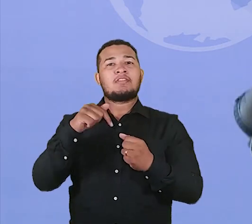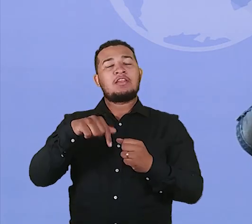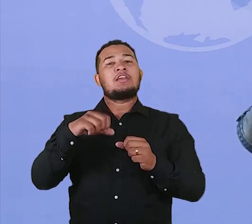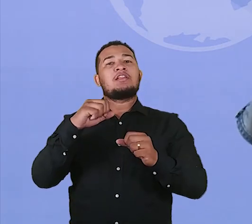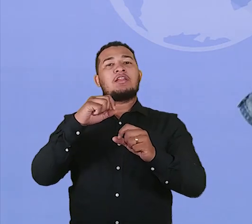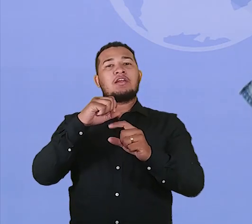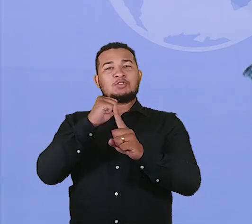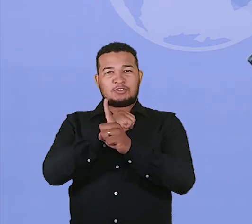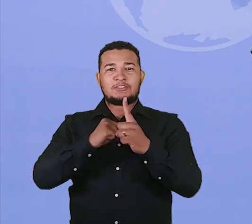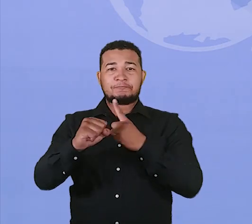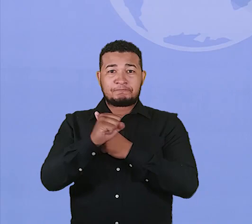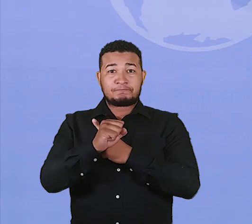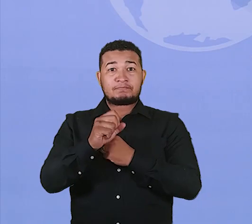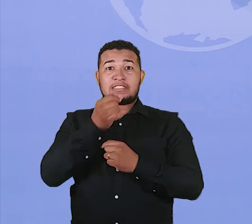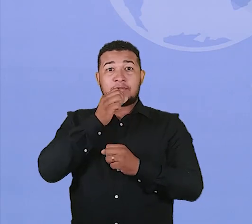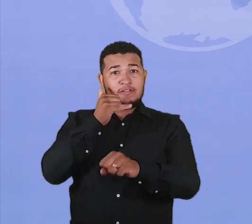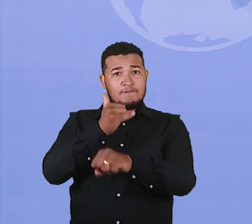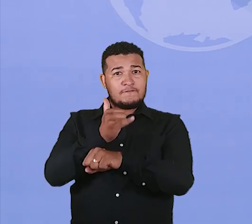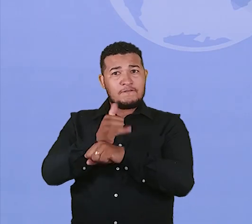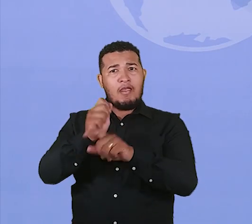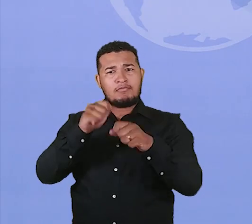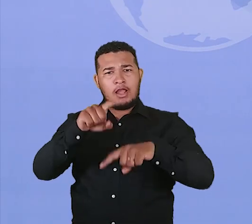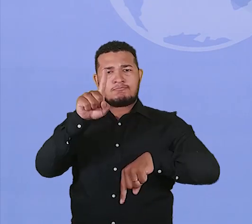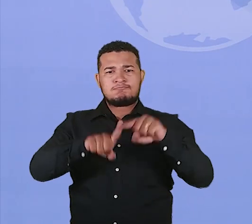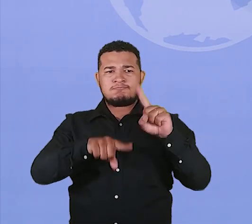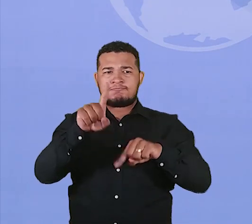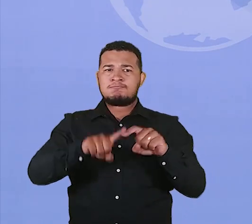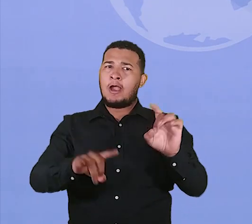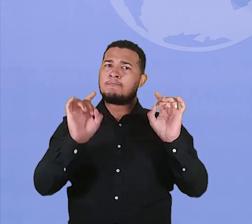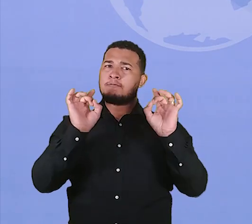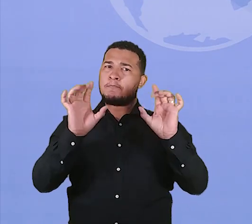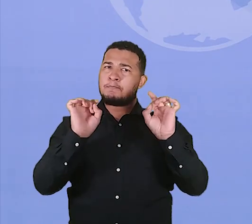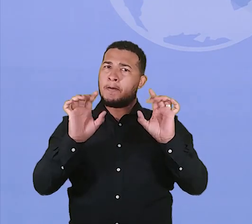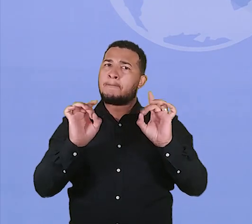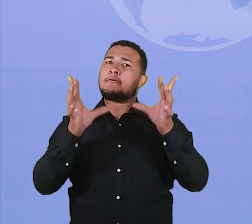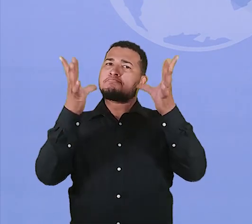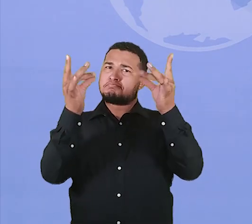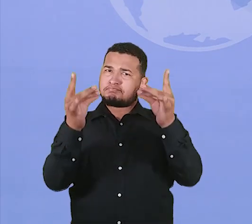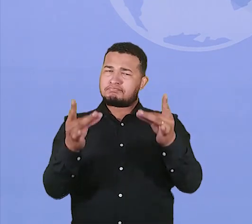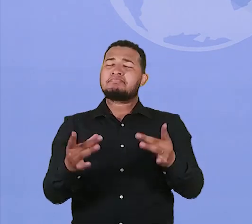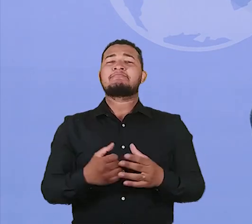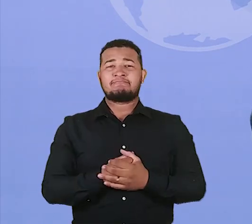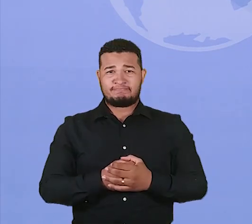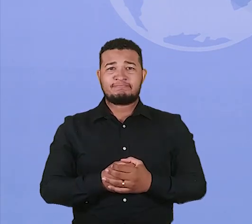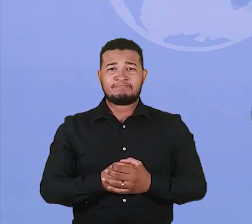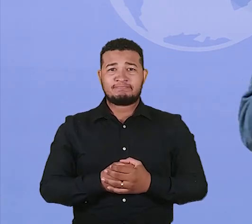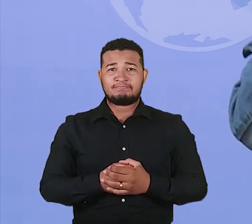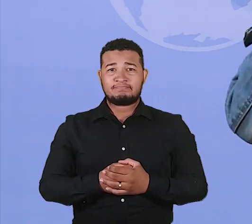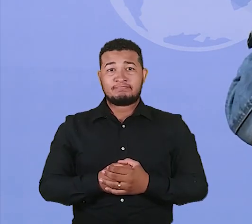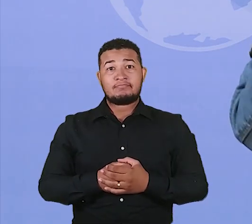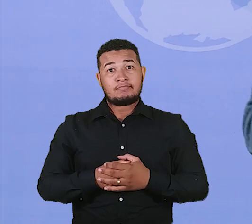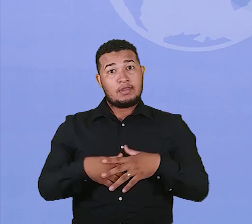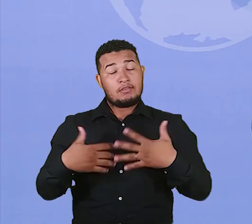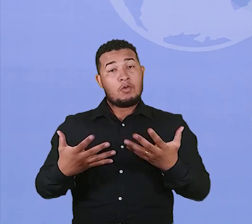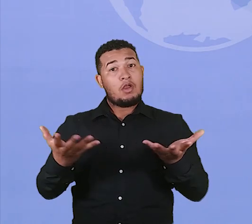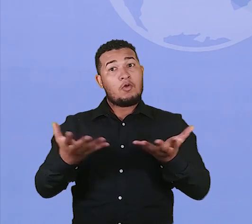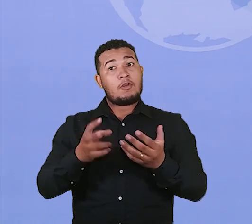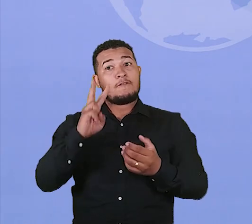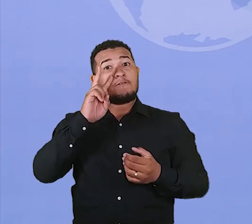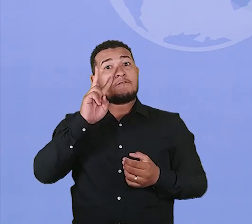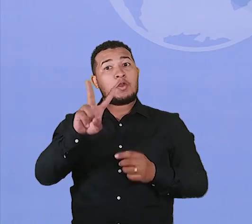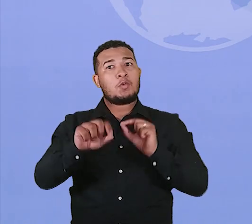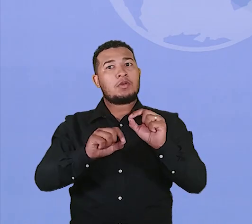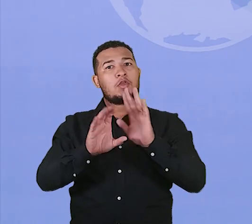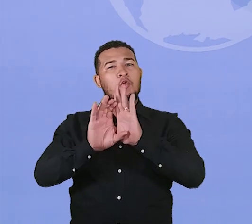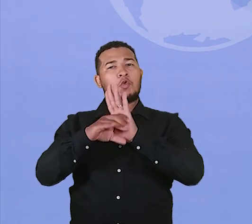ferro e a gente consegue manipular é consegue fazer ferramentas bem complexas tá então vamos lá